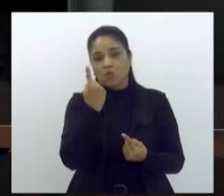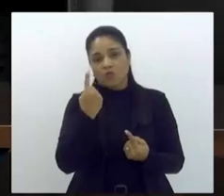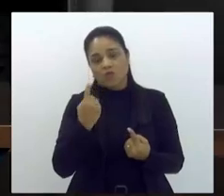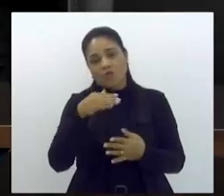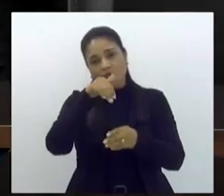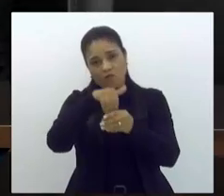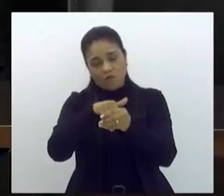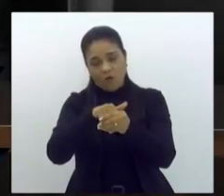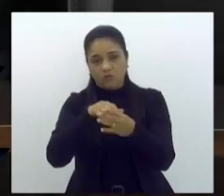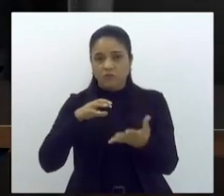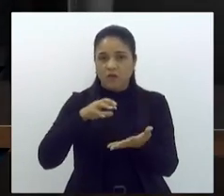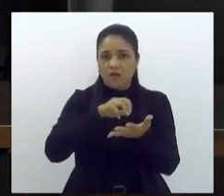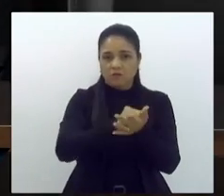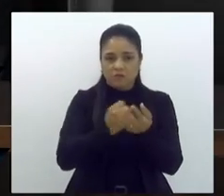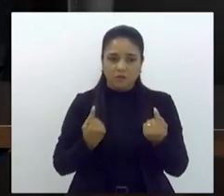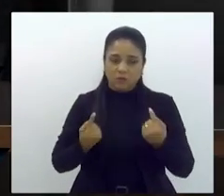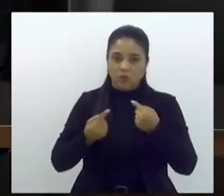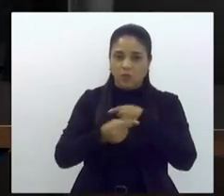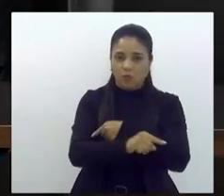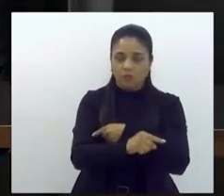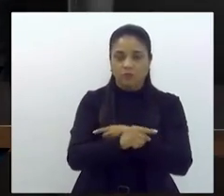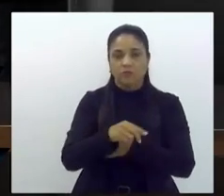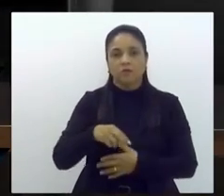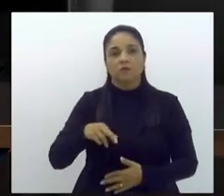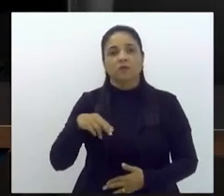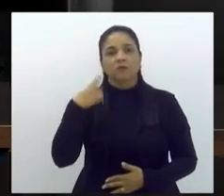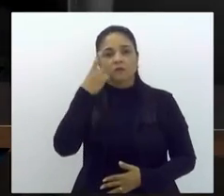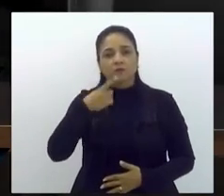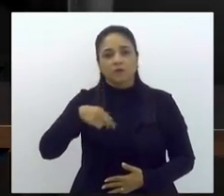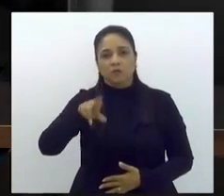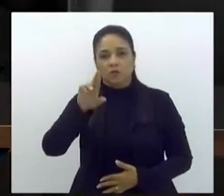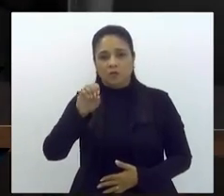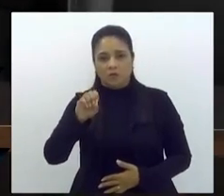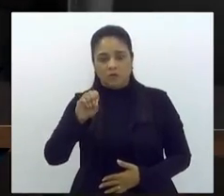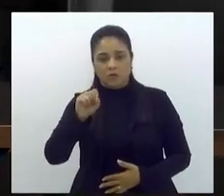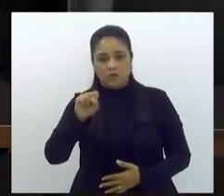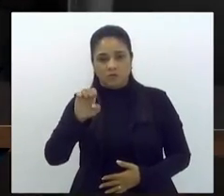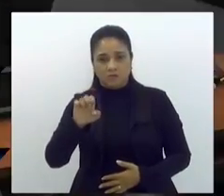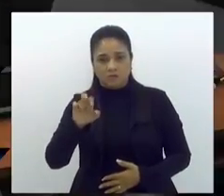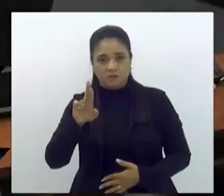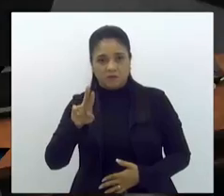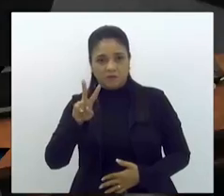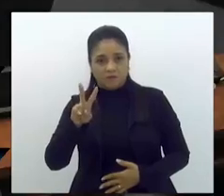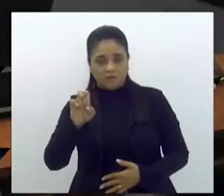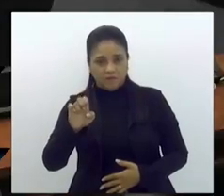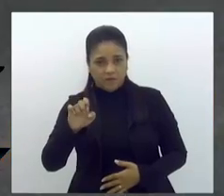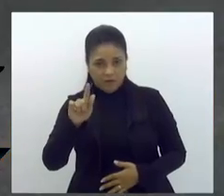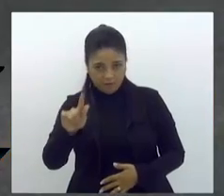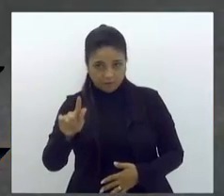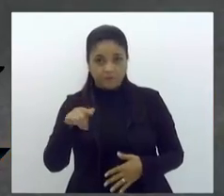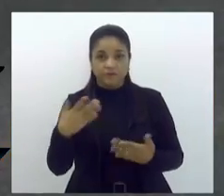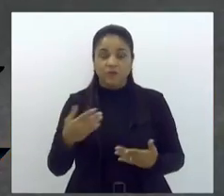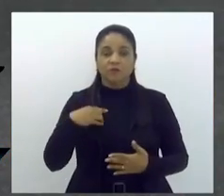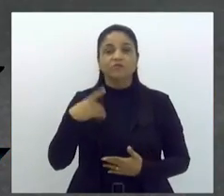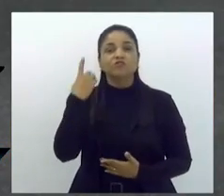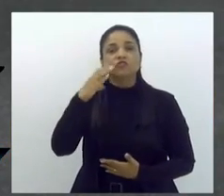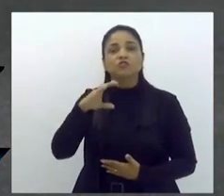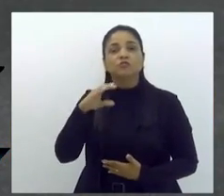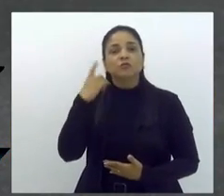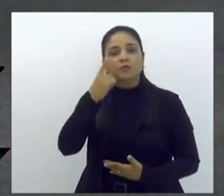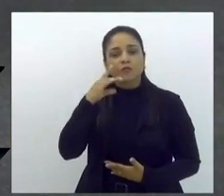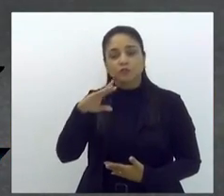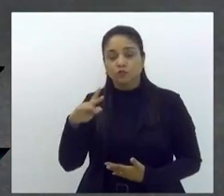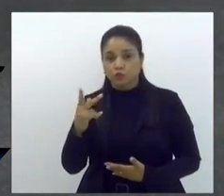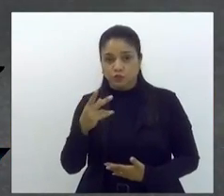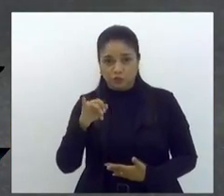registrado aqui do deputado Rosemberg Reis Deputado Chico Machado por favor declaração de votos senhor presidente eu quero